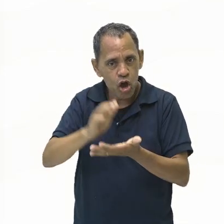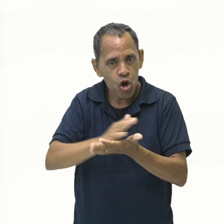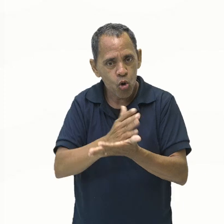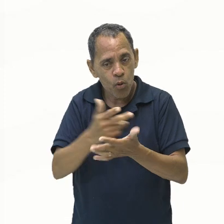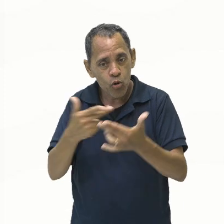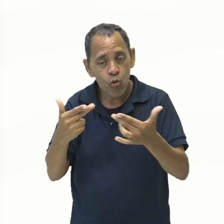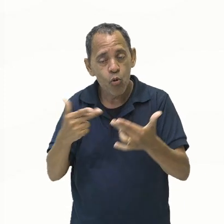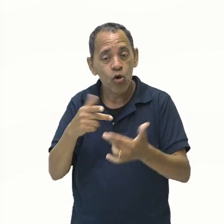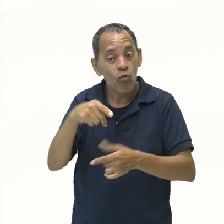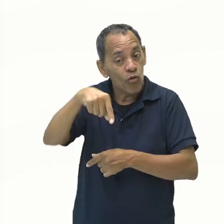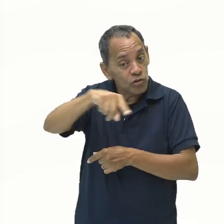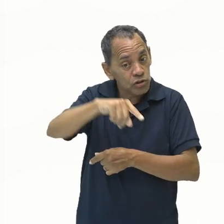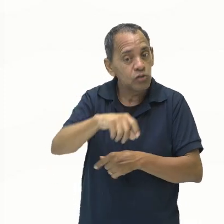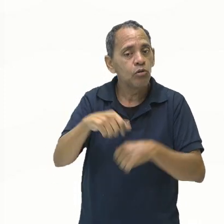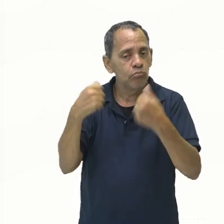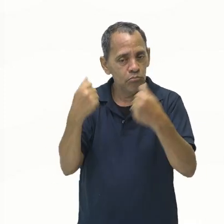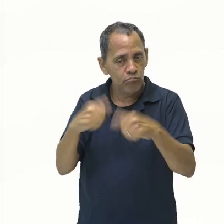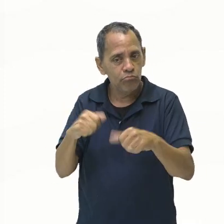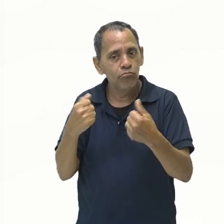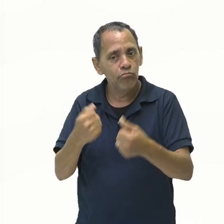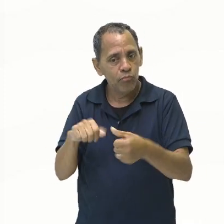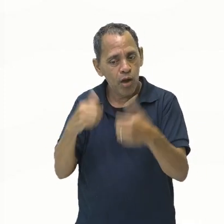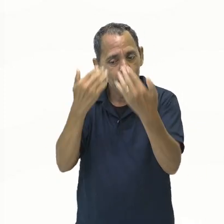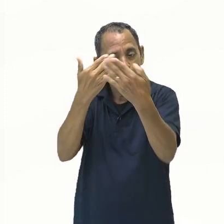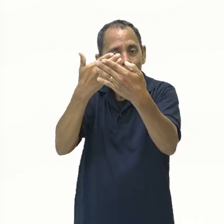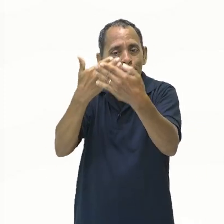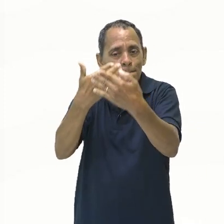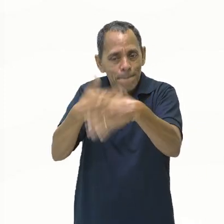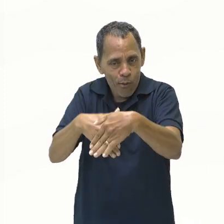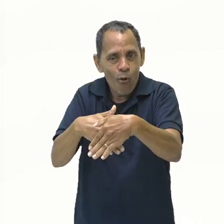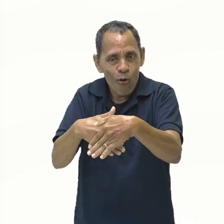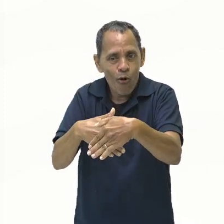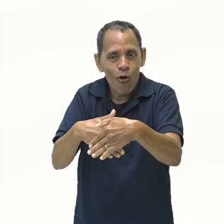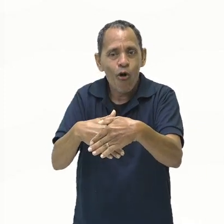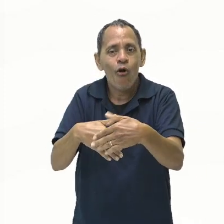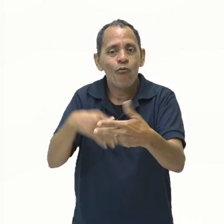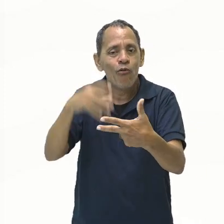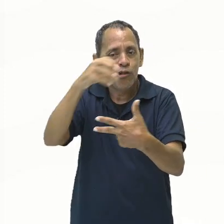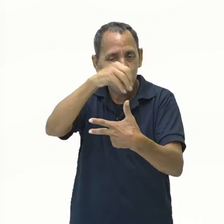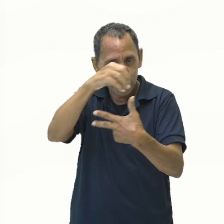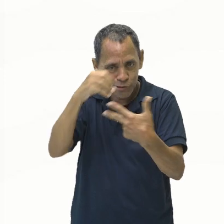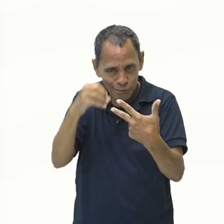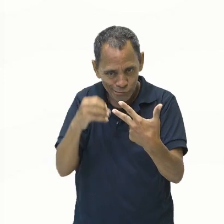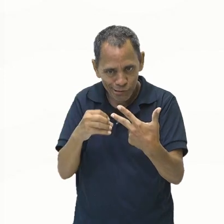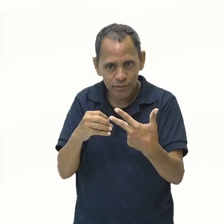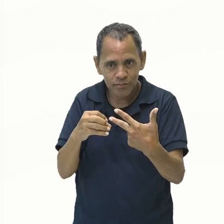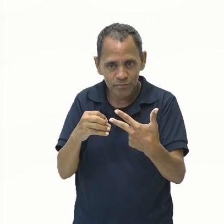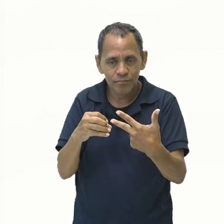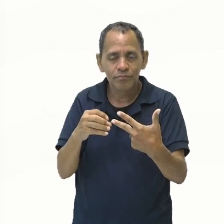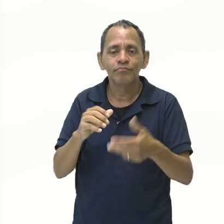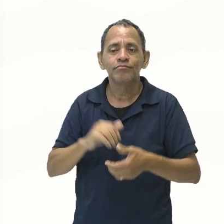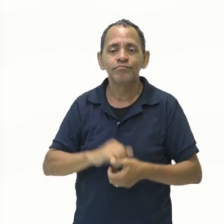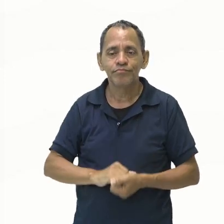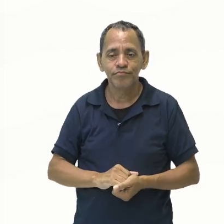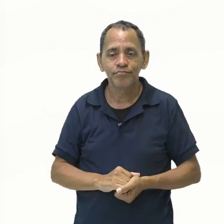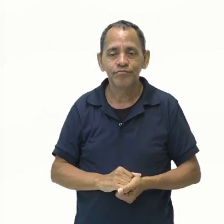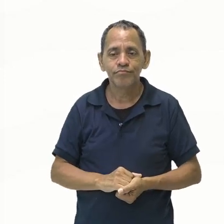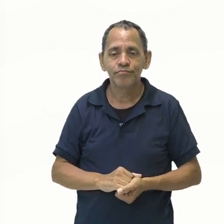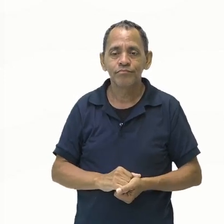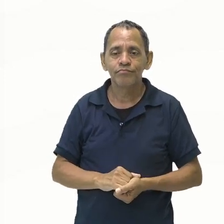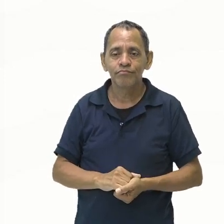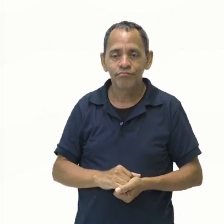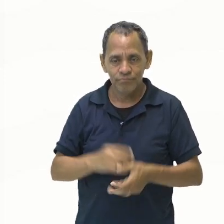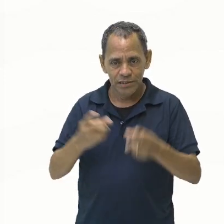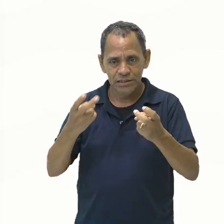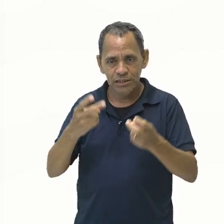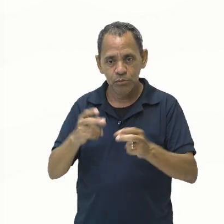na prova do Enem. Né? A redação do Enem é o famoso texto dissertativo argumentativo. Então, vejam a